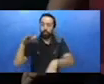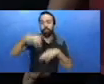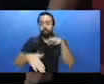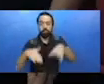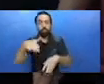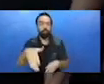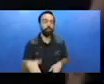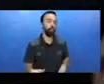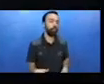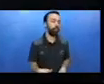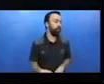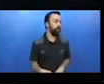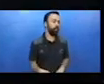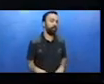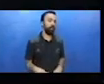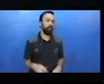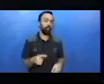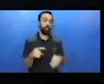competição.